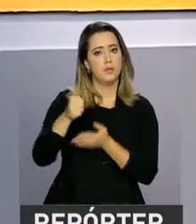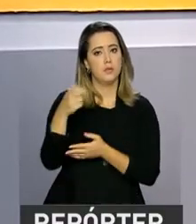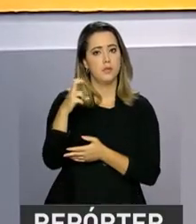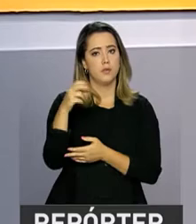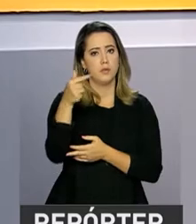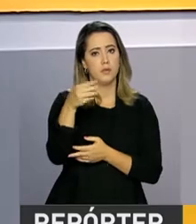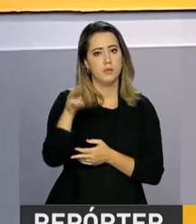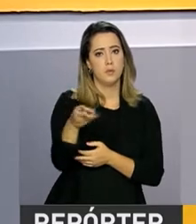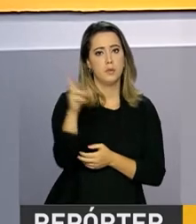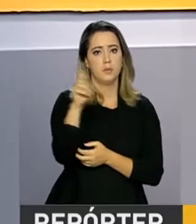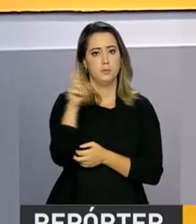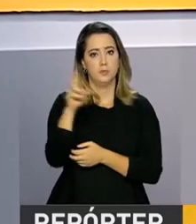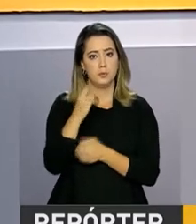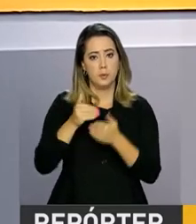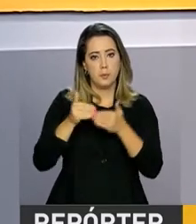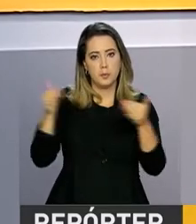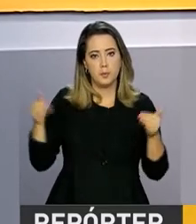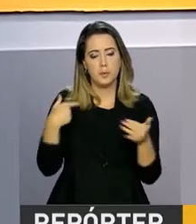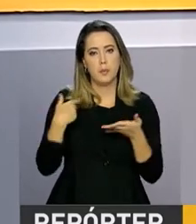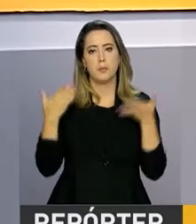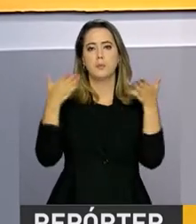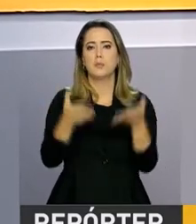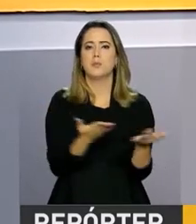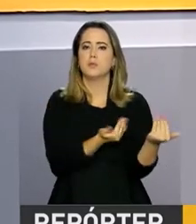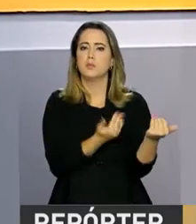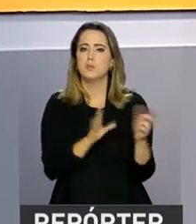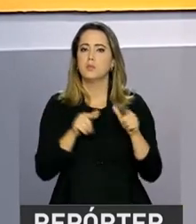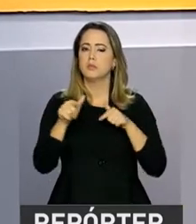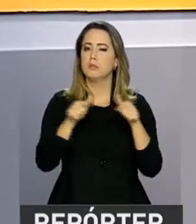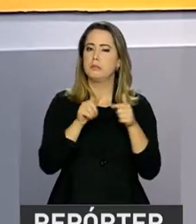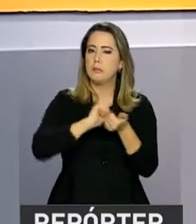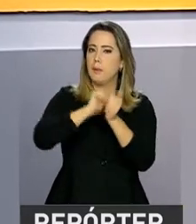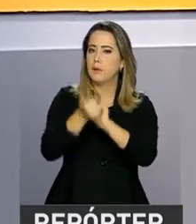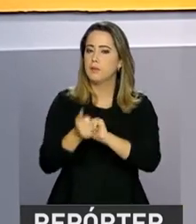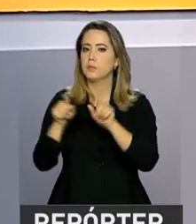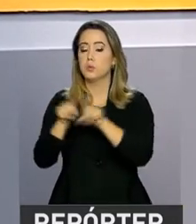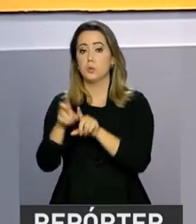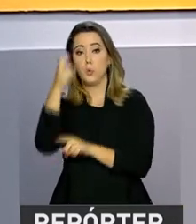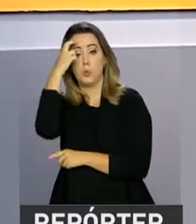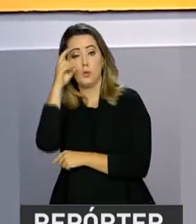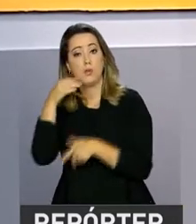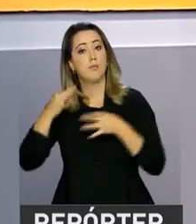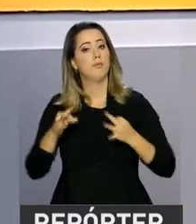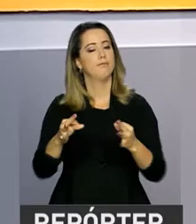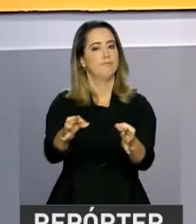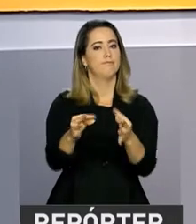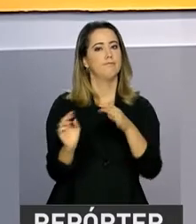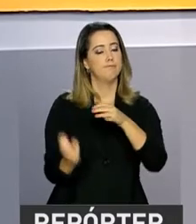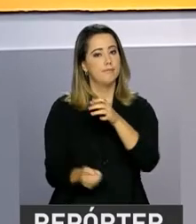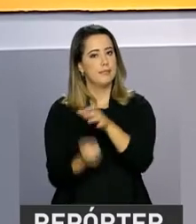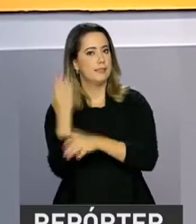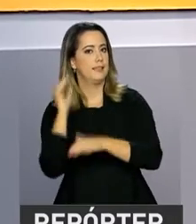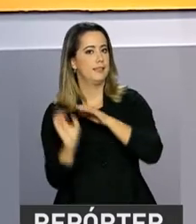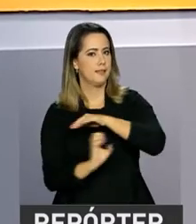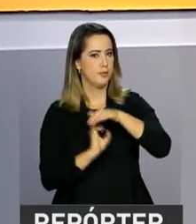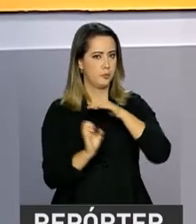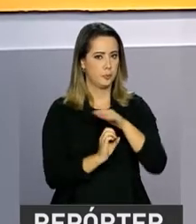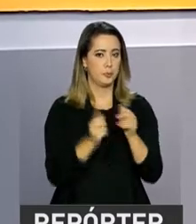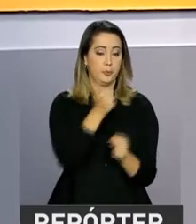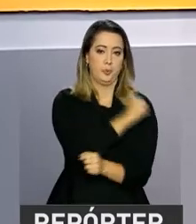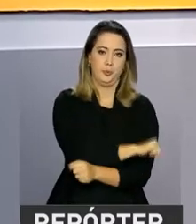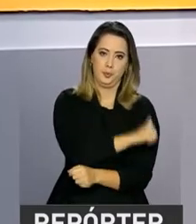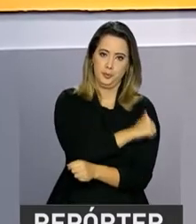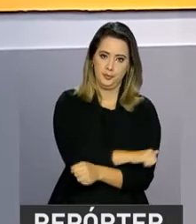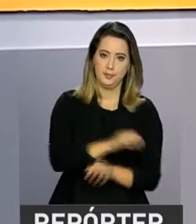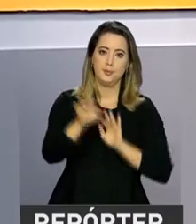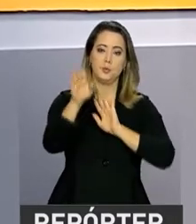157 milhões de reais para ampliar a participação de jovens em atividades esportivas, culturais, de tecnologia e empreendedorismo